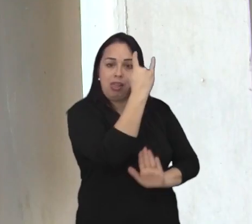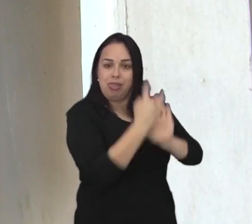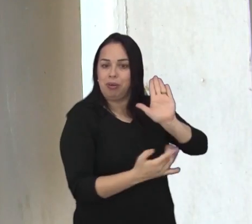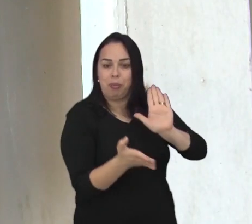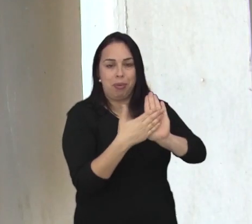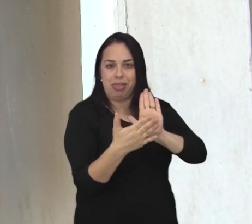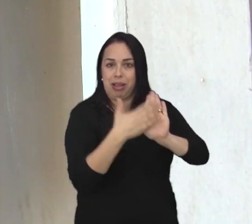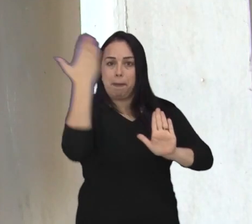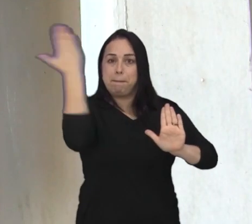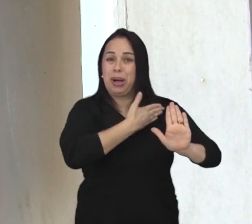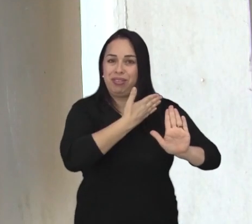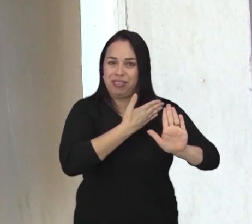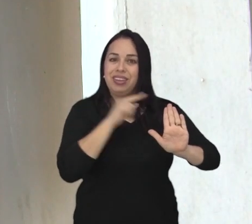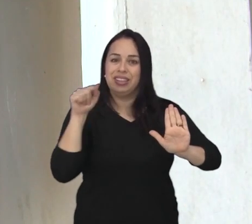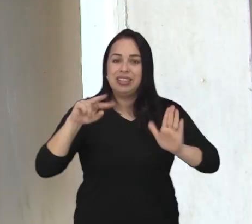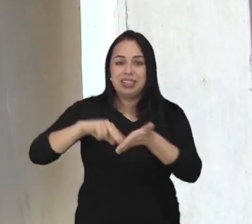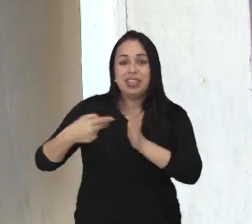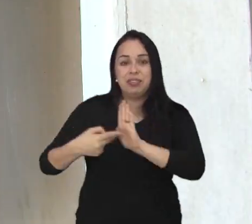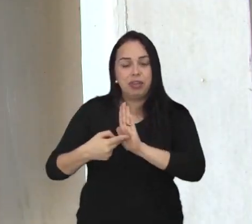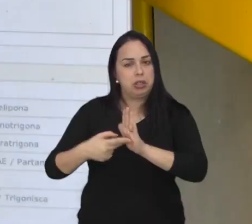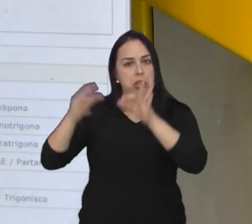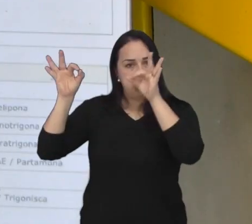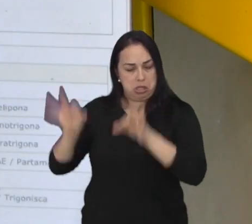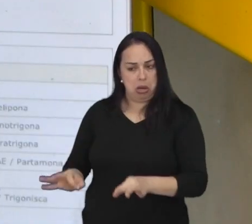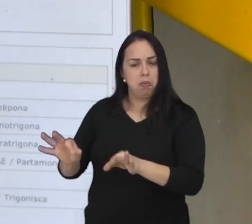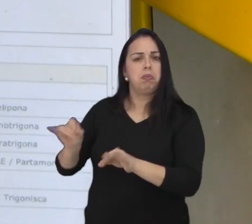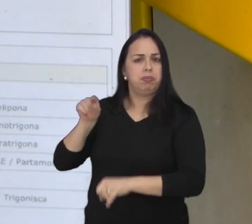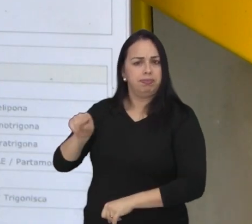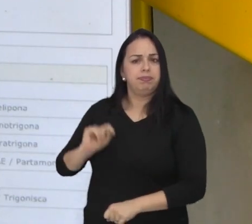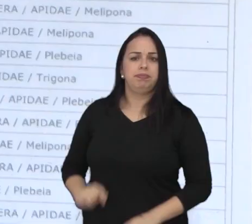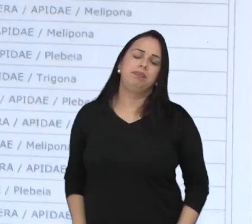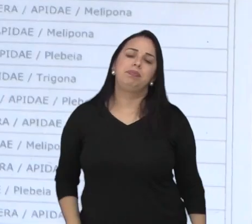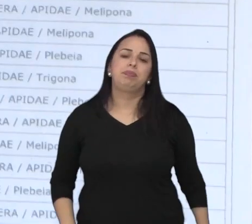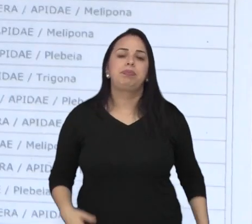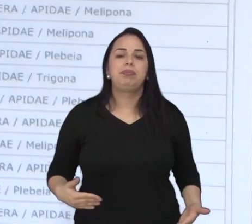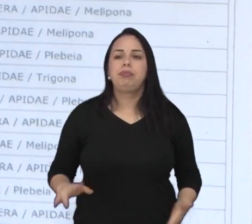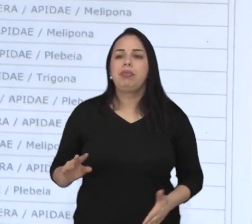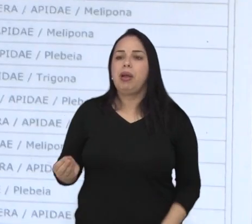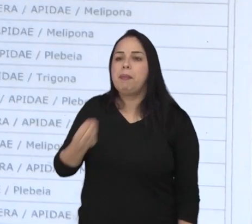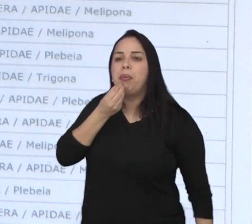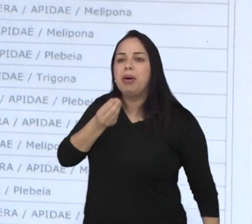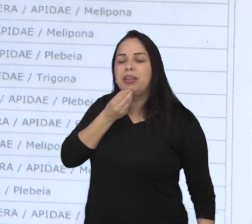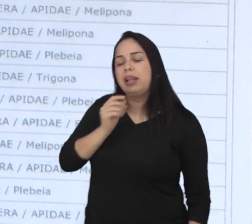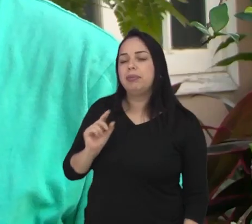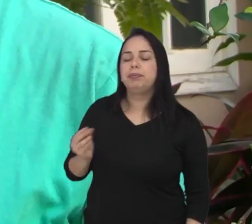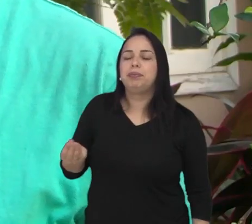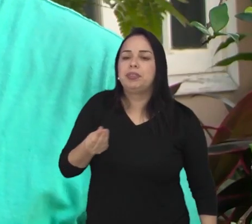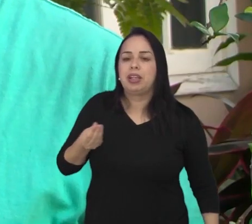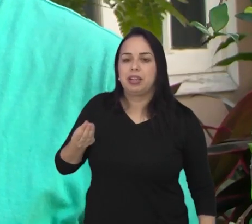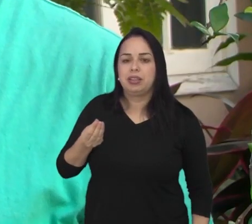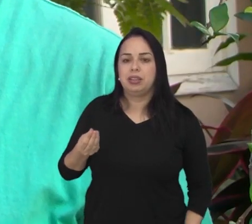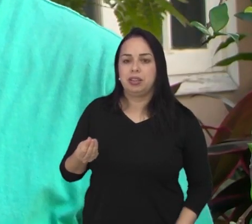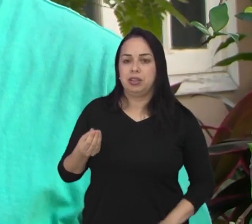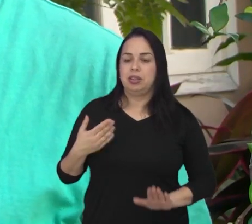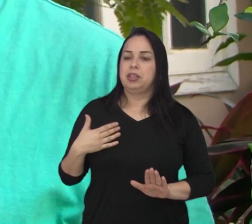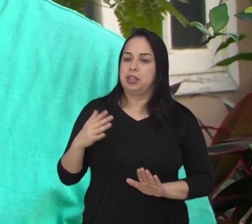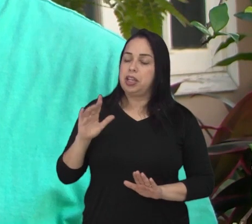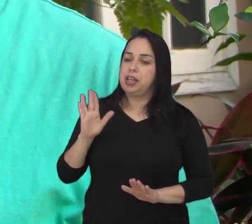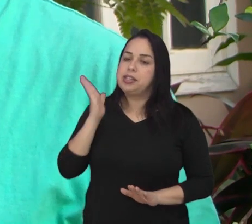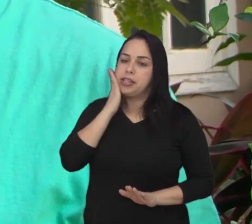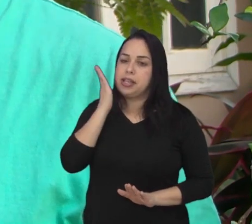Paulo. Esse aqui é uma espécie de documento da colmeia, sinal de que o trabalho está devidamente registrado. Então, a vantagem é